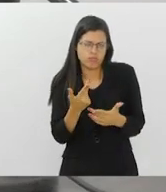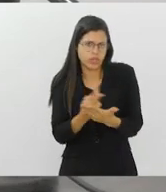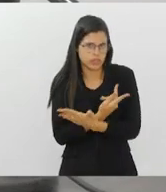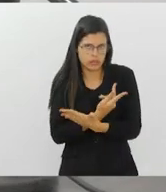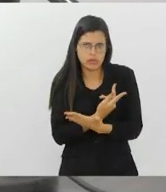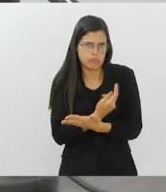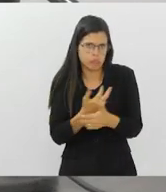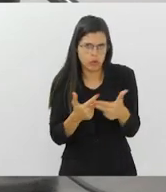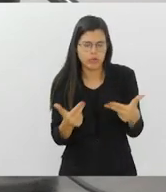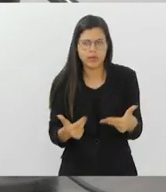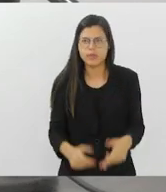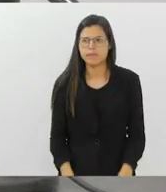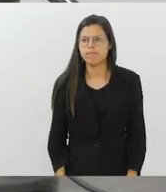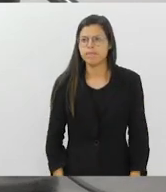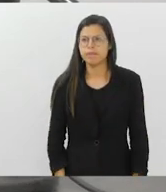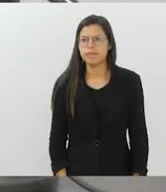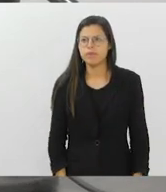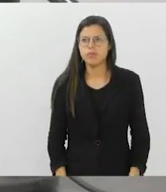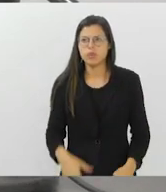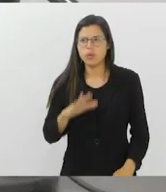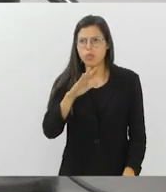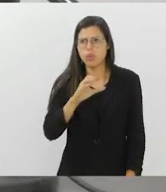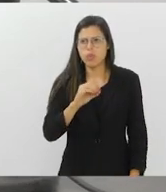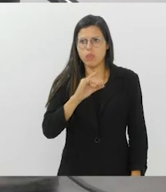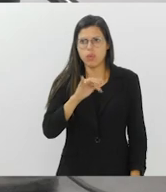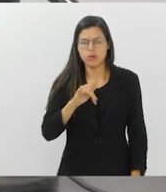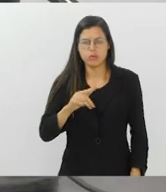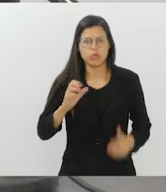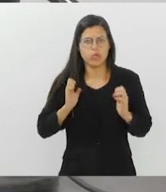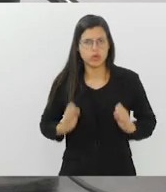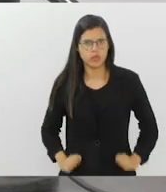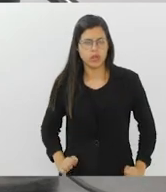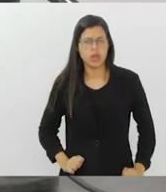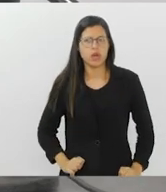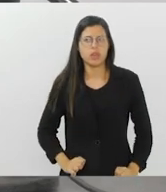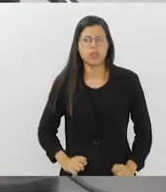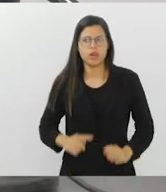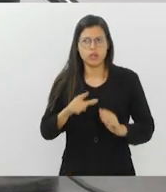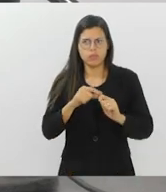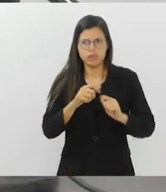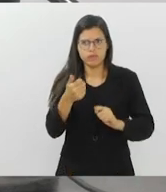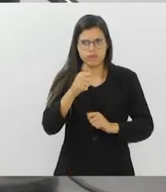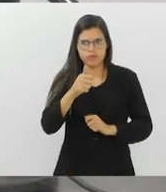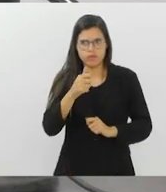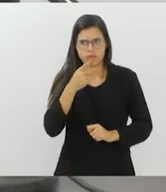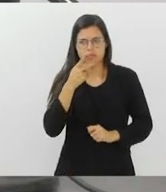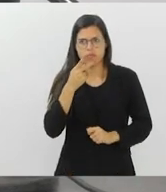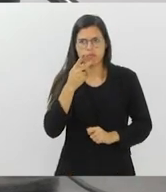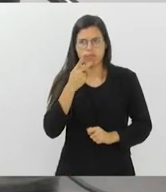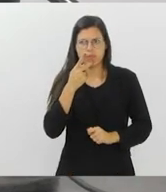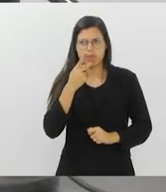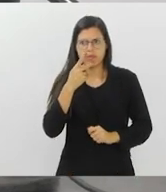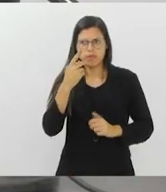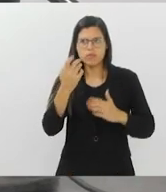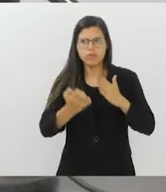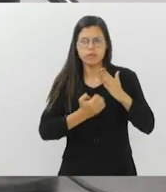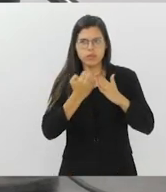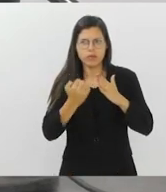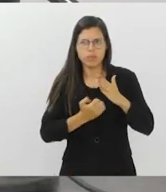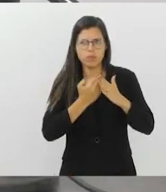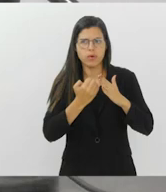geral, o Código de Ética, a ética em relação ao consumidor, no artigo 11, fala que as empresas